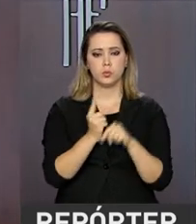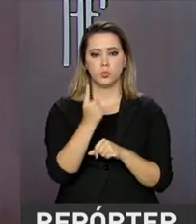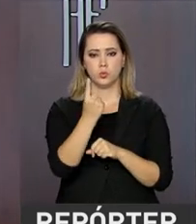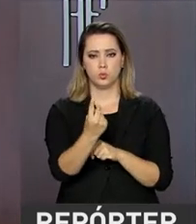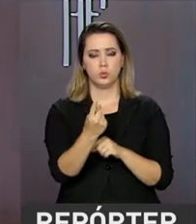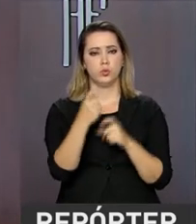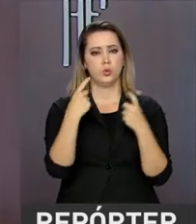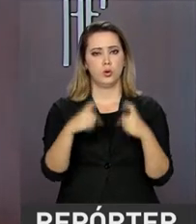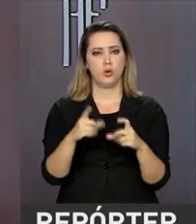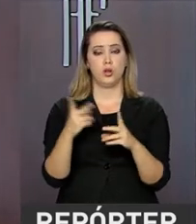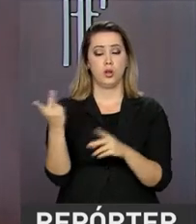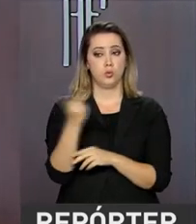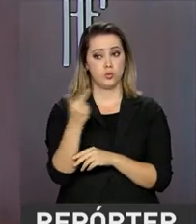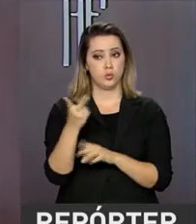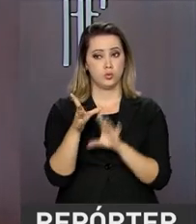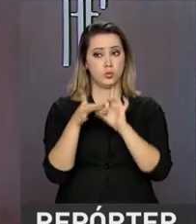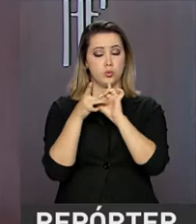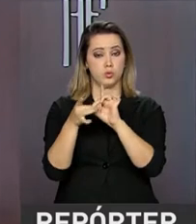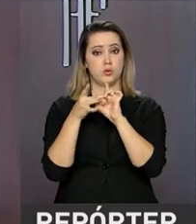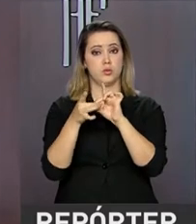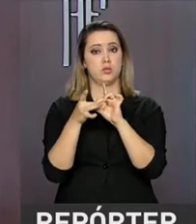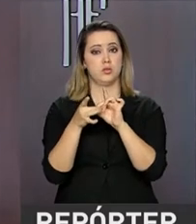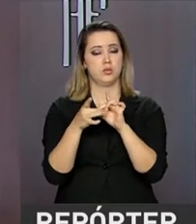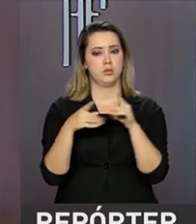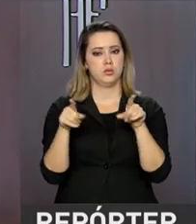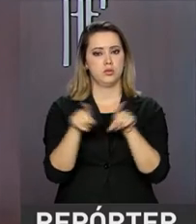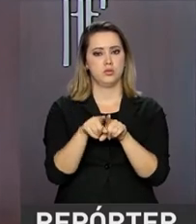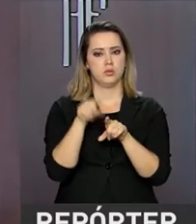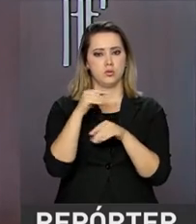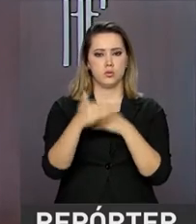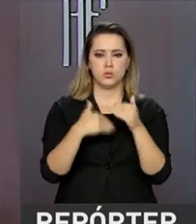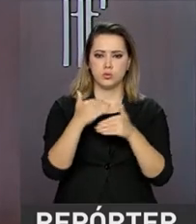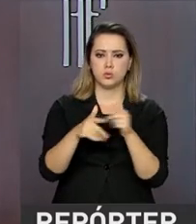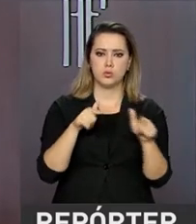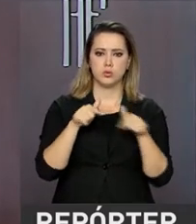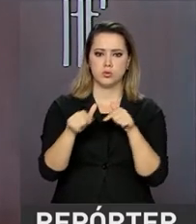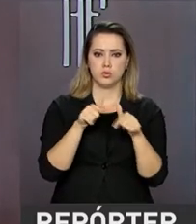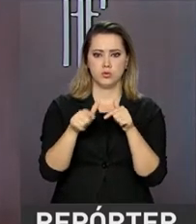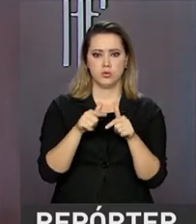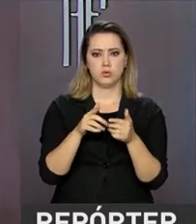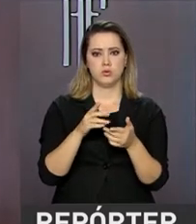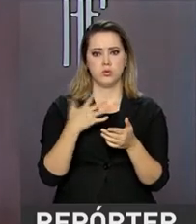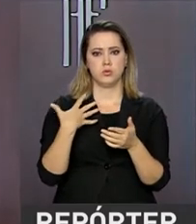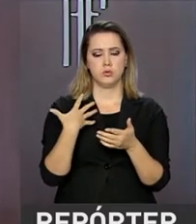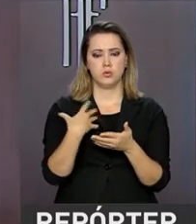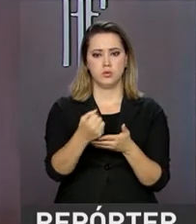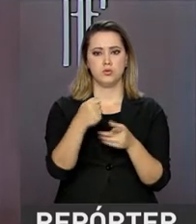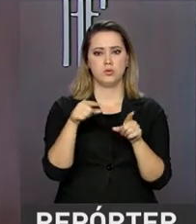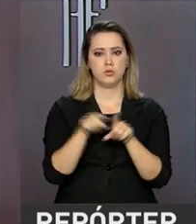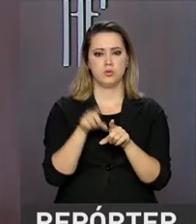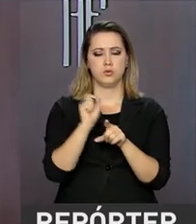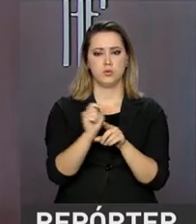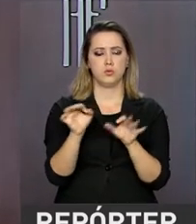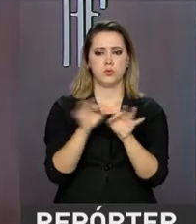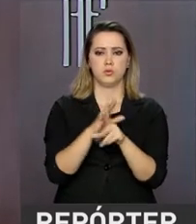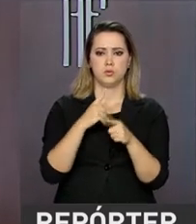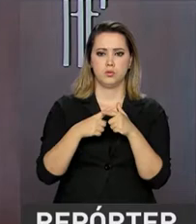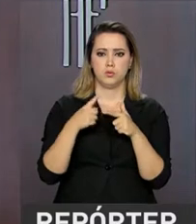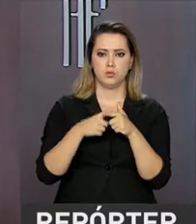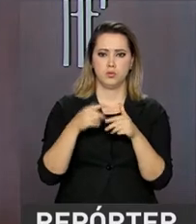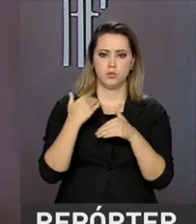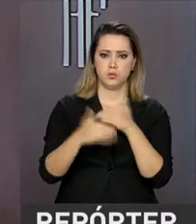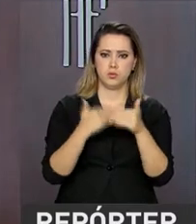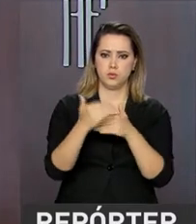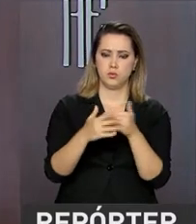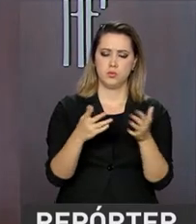aos 22 condenados a trabalhar para dizer olha vamos absorver tem problema ele mas vamos